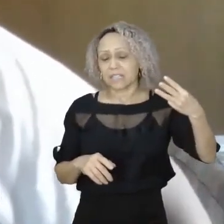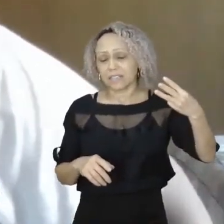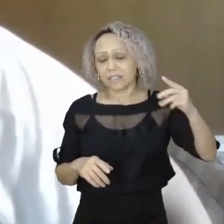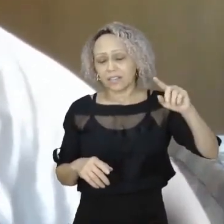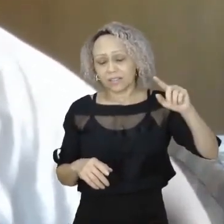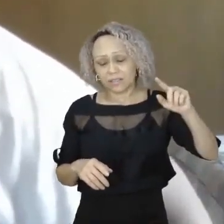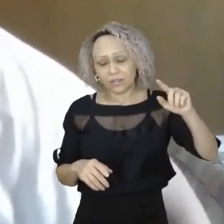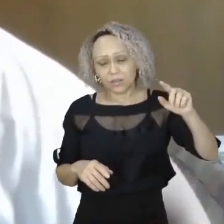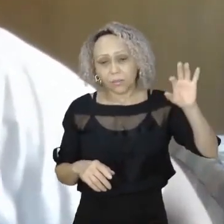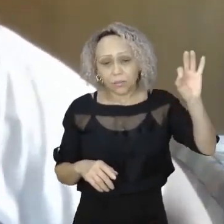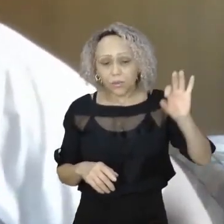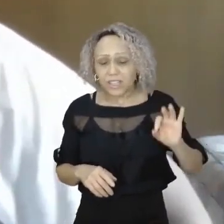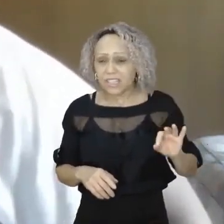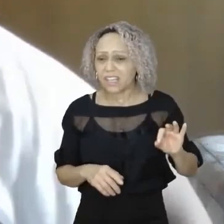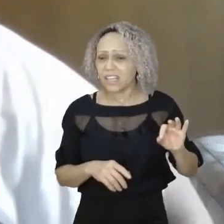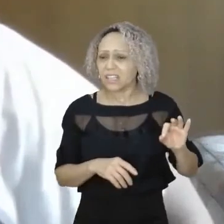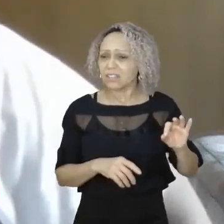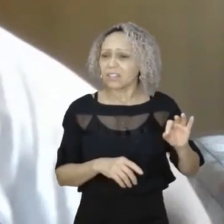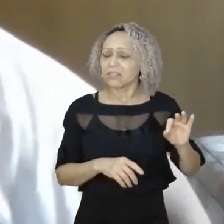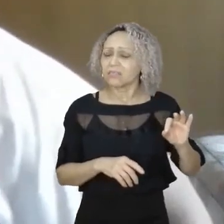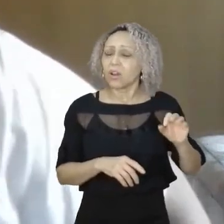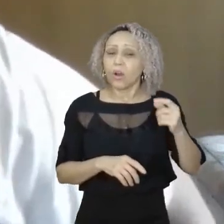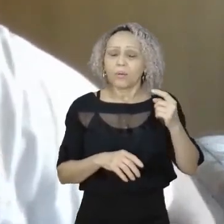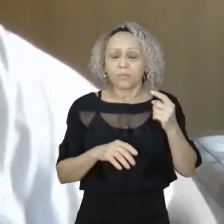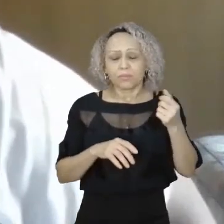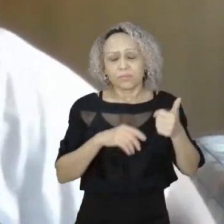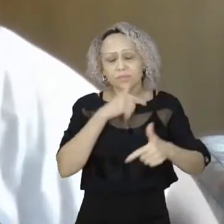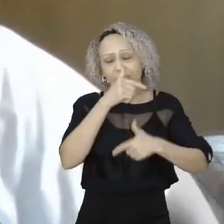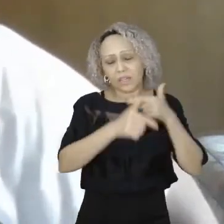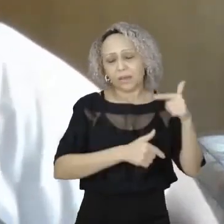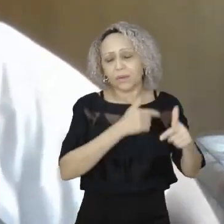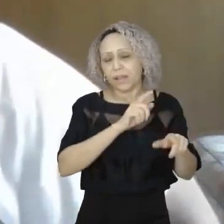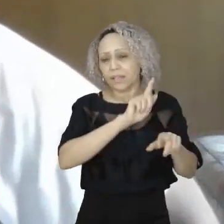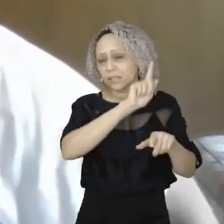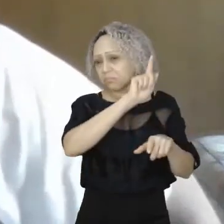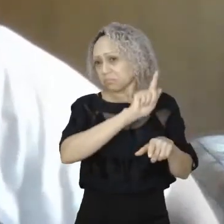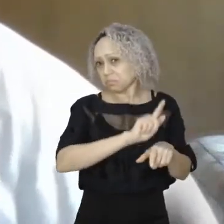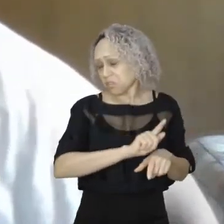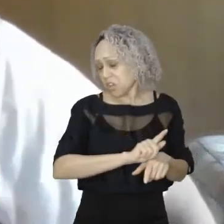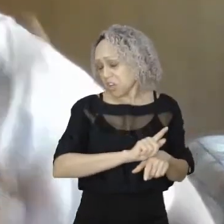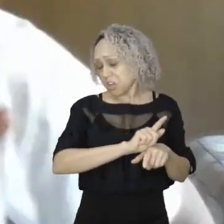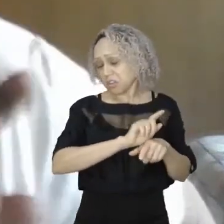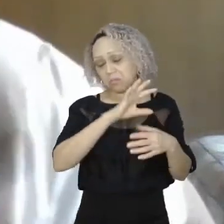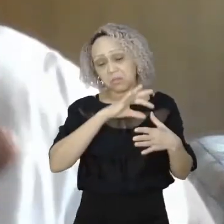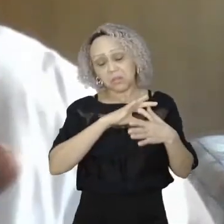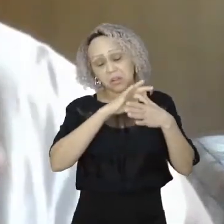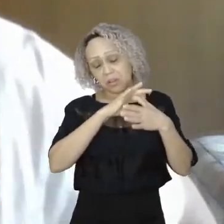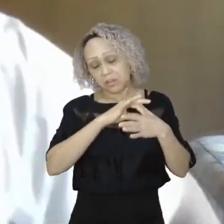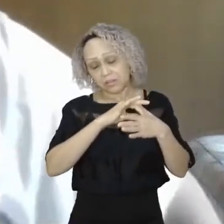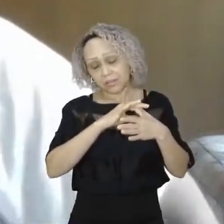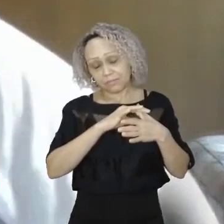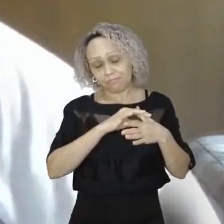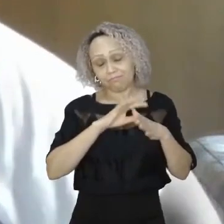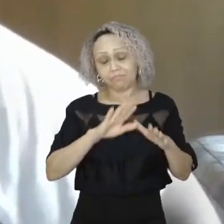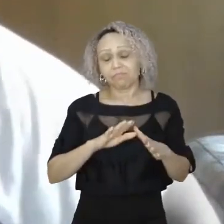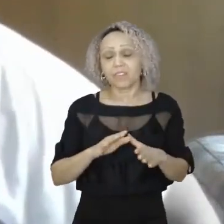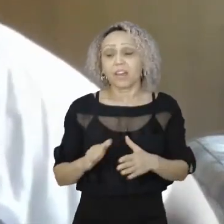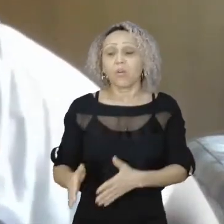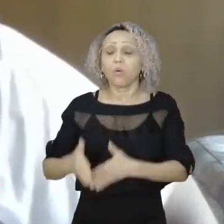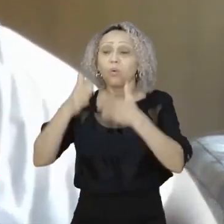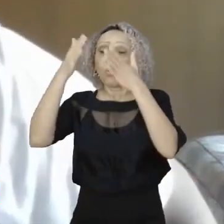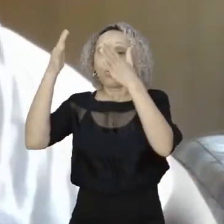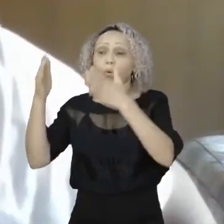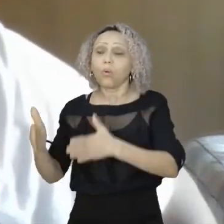48 trabalhadores negros ocupa função de gerência, enquanto entre os não negros a